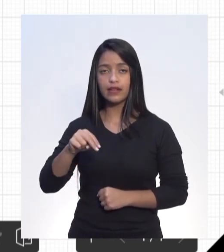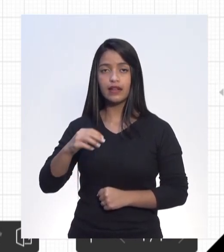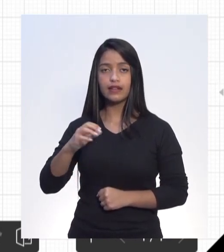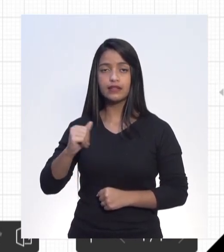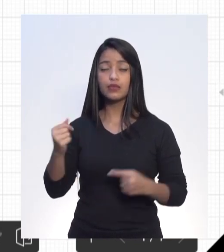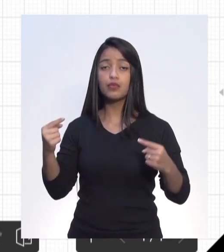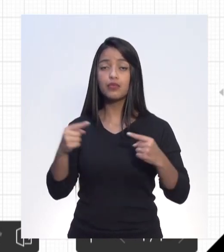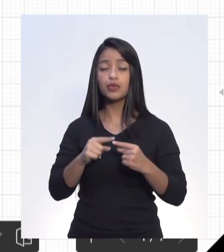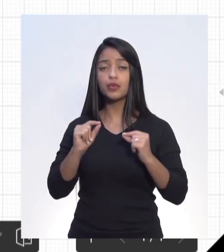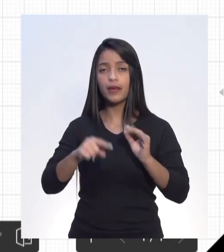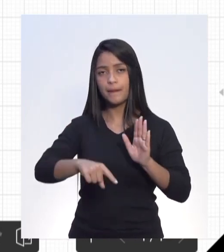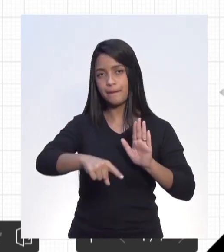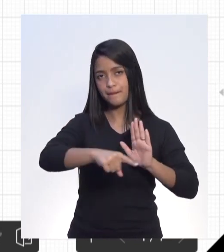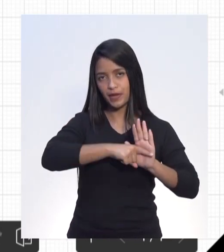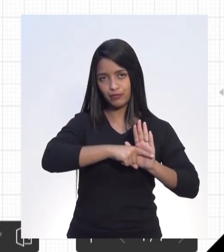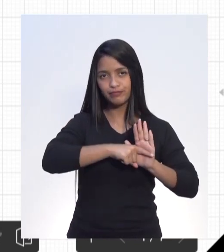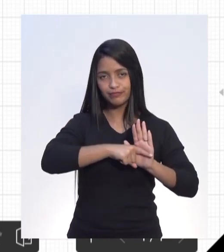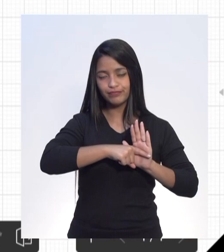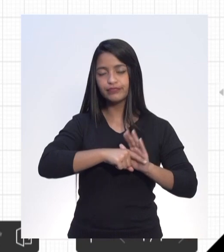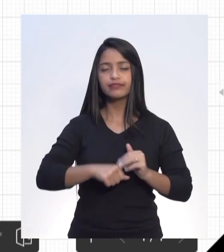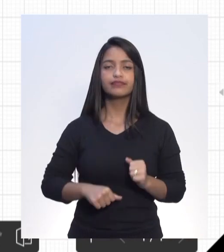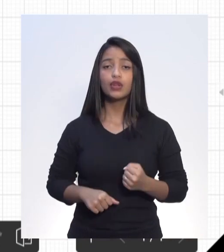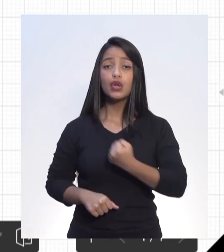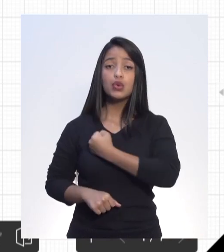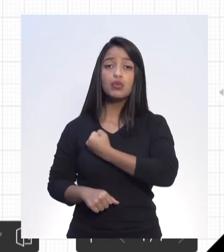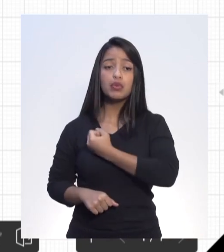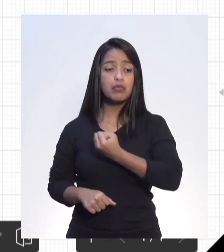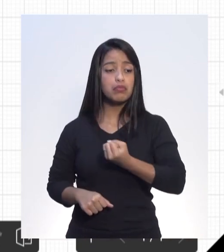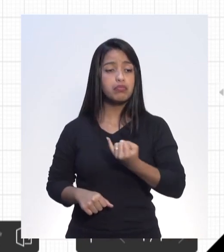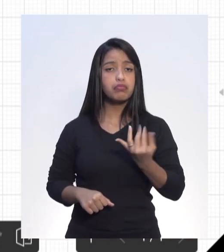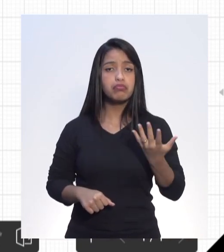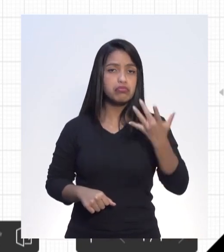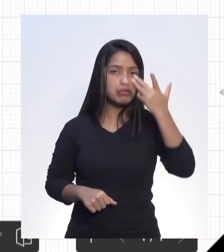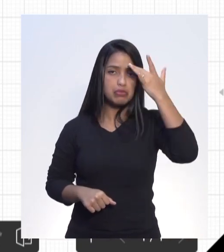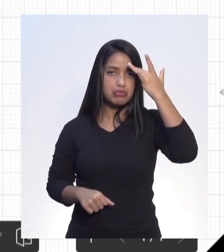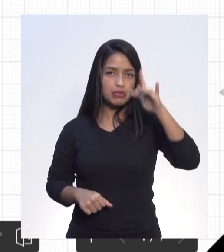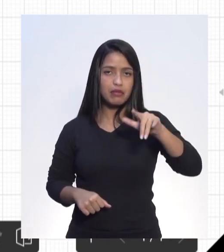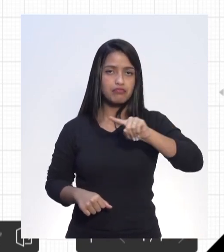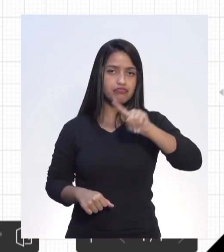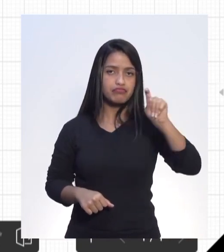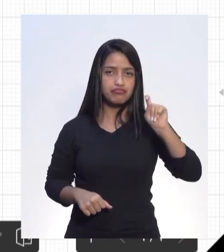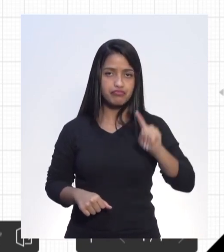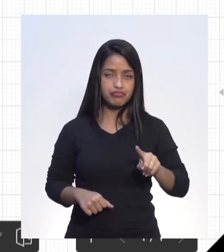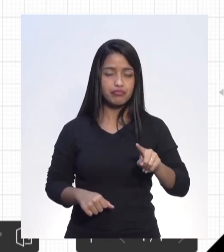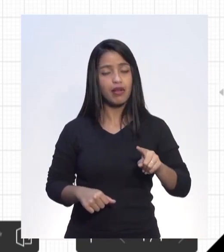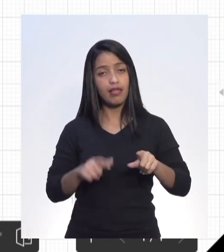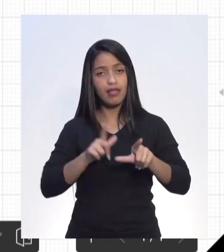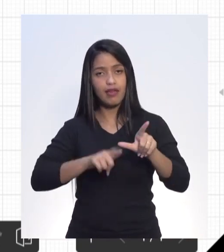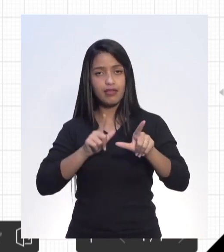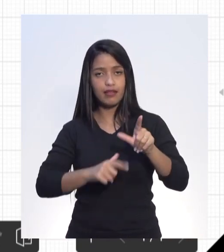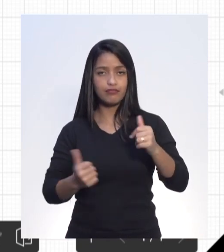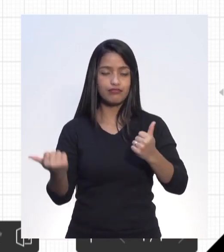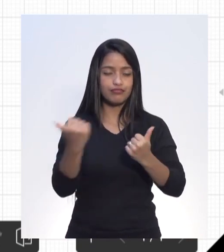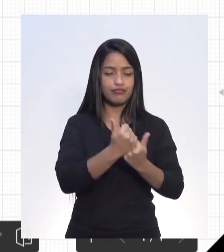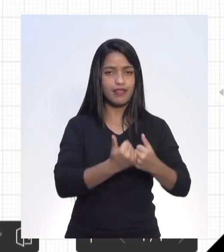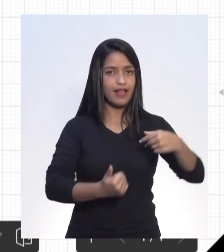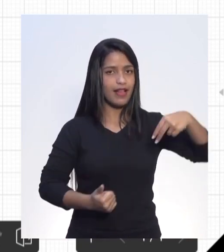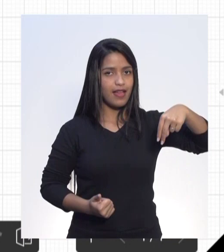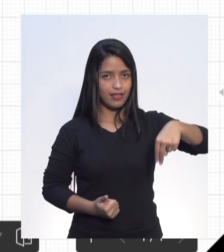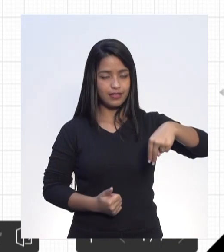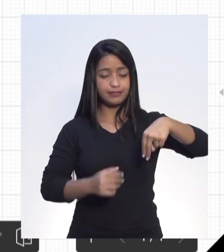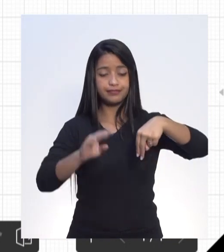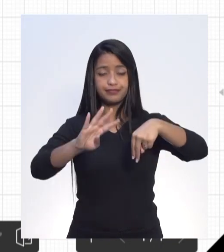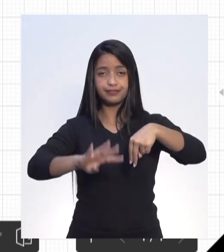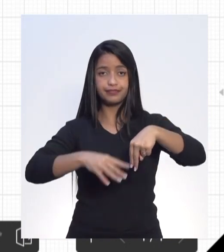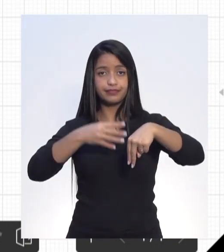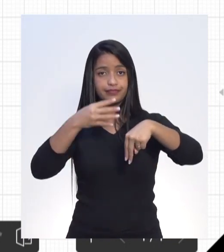ok? Entre um número desconhecido, que a gente chamou de n, elevado à quarta potência, ao expoente 4, e